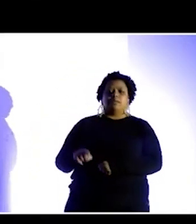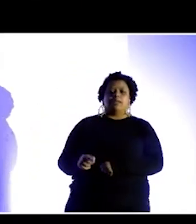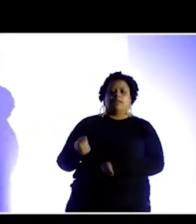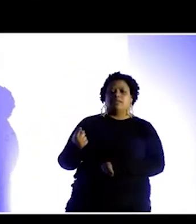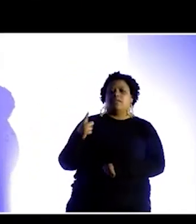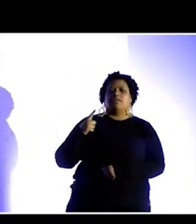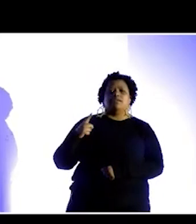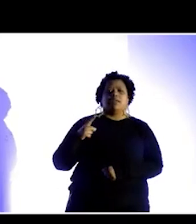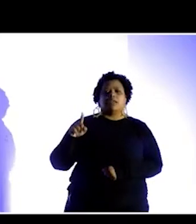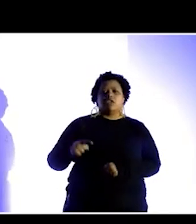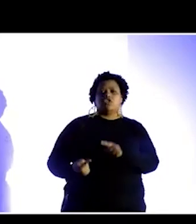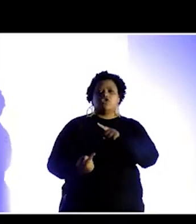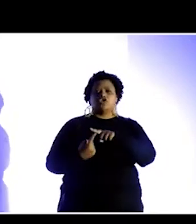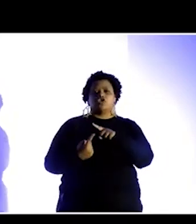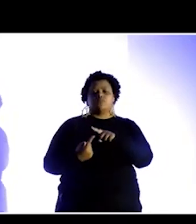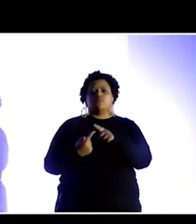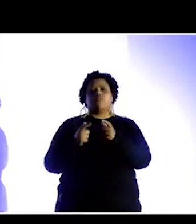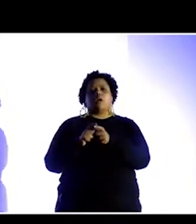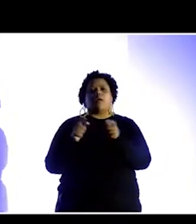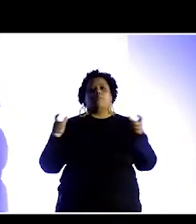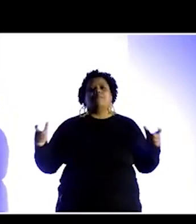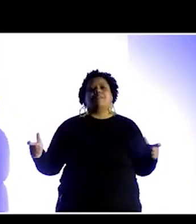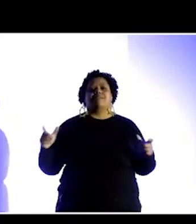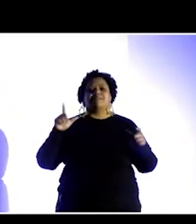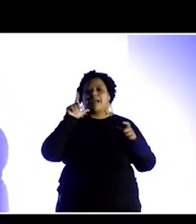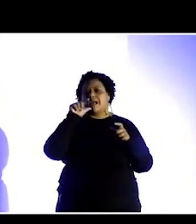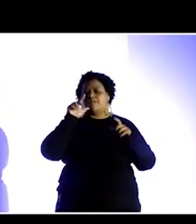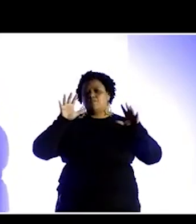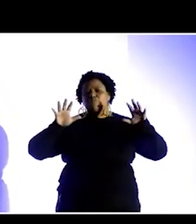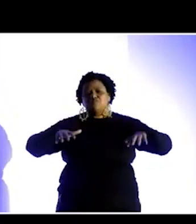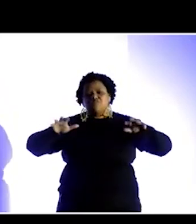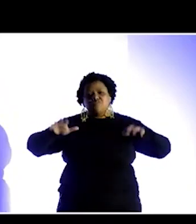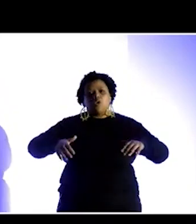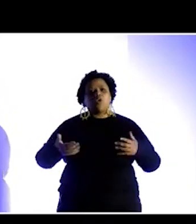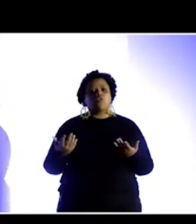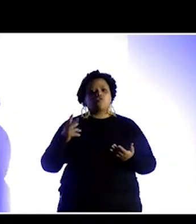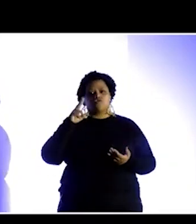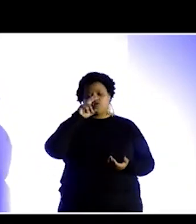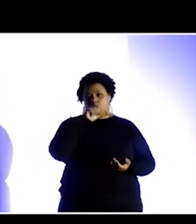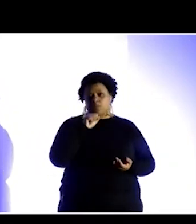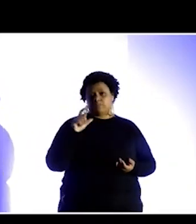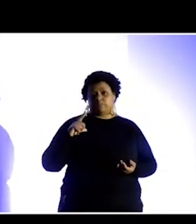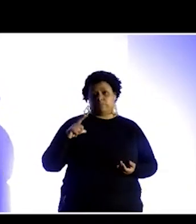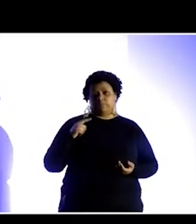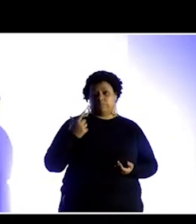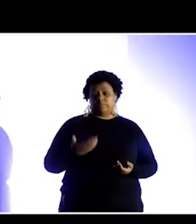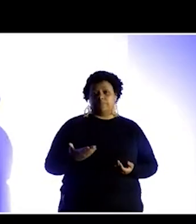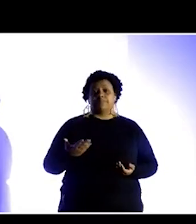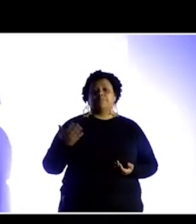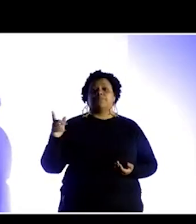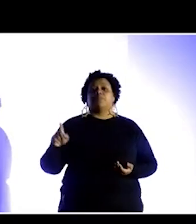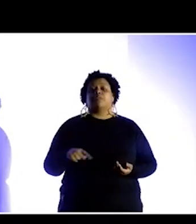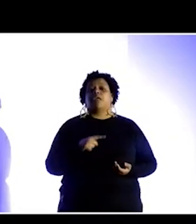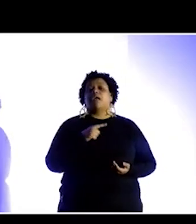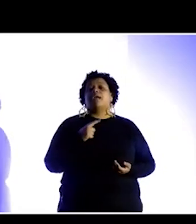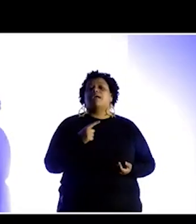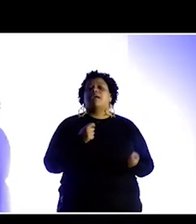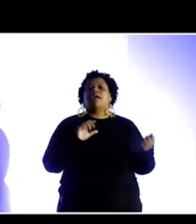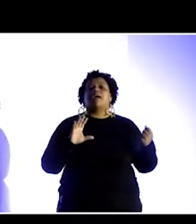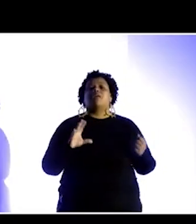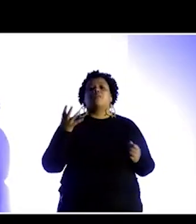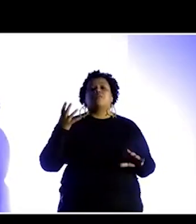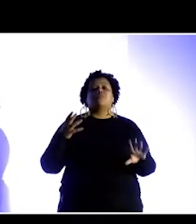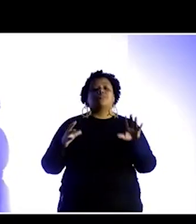é coberto por algum tipo de aumento nessa chuva mais intensa, nessa precipitação mais intensa. E essa precipitação é aquela precipitação que causa